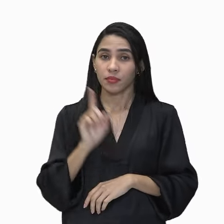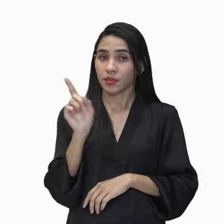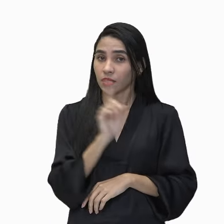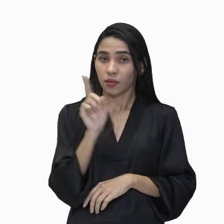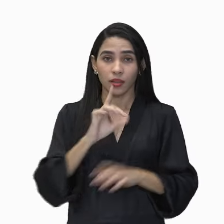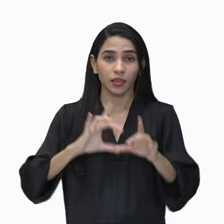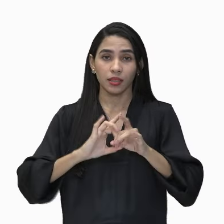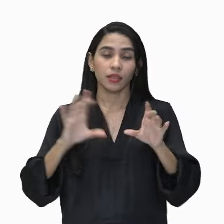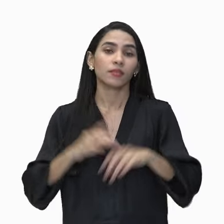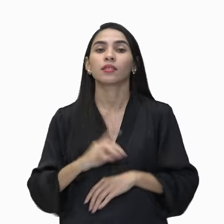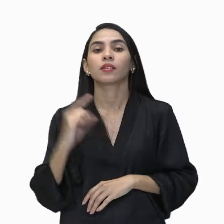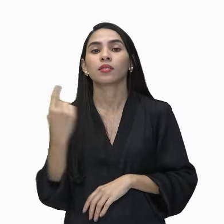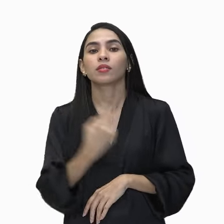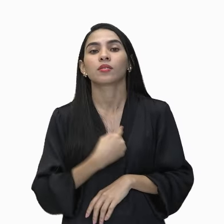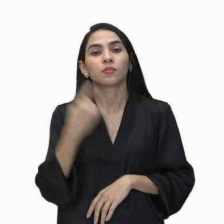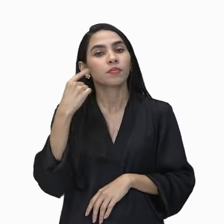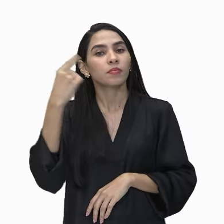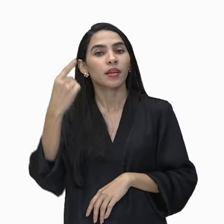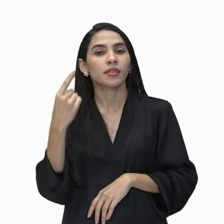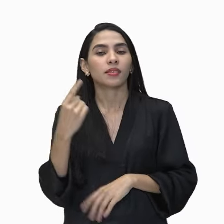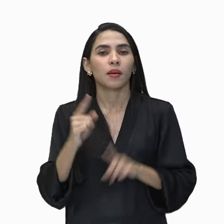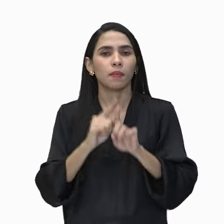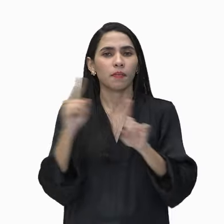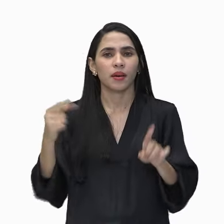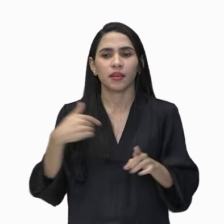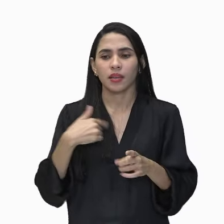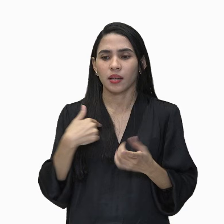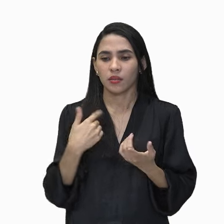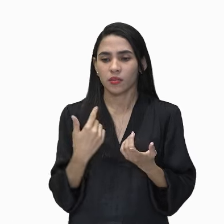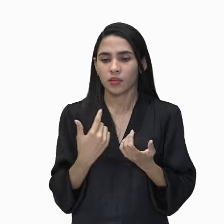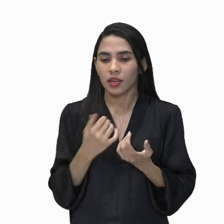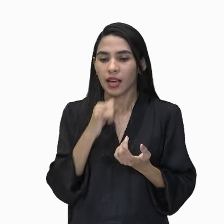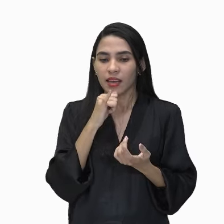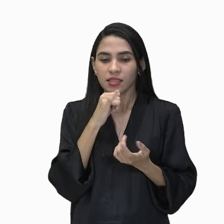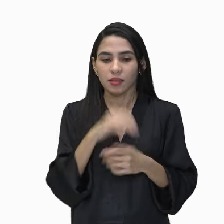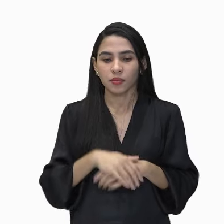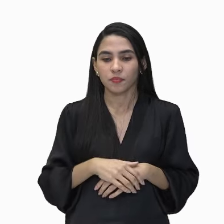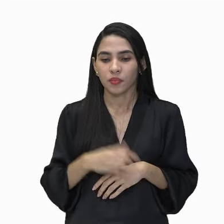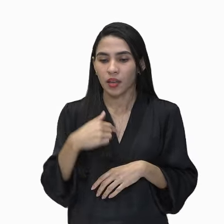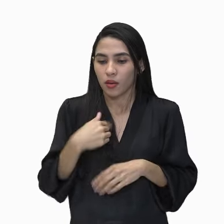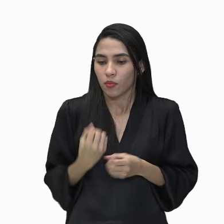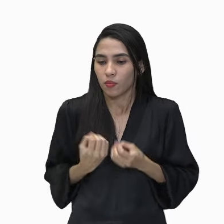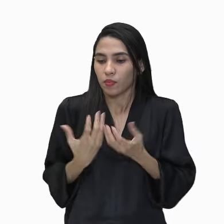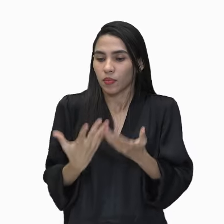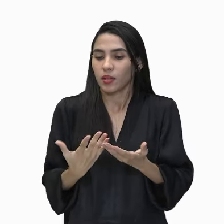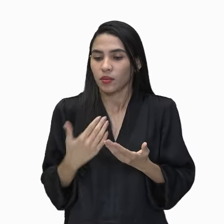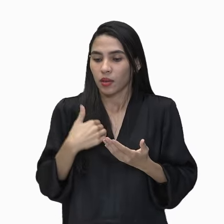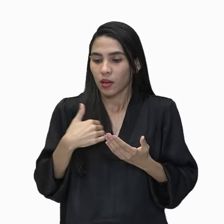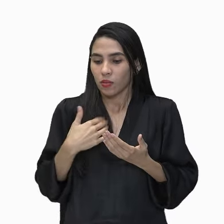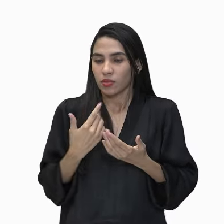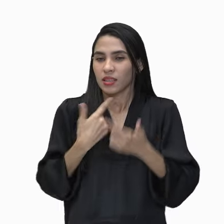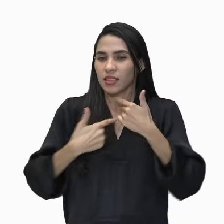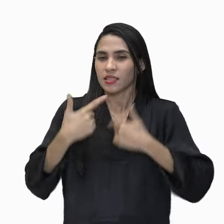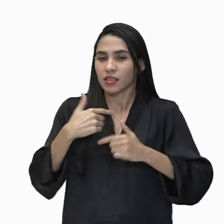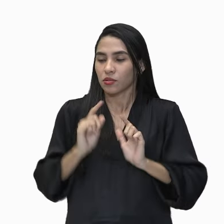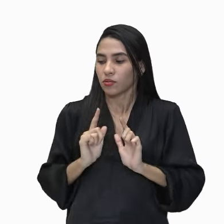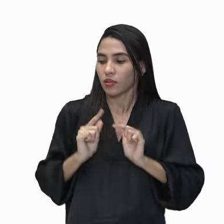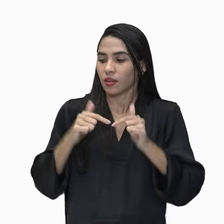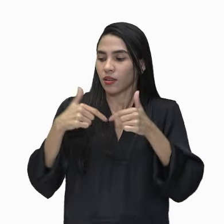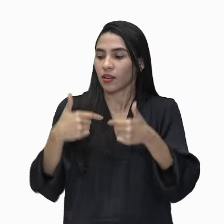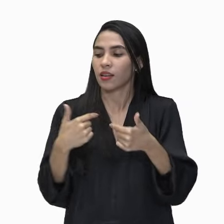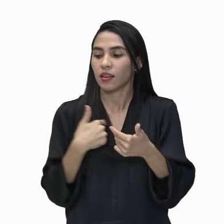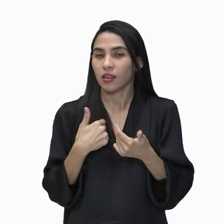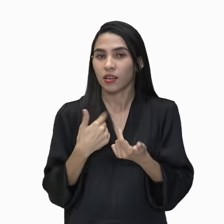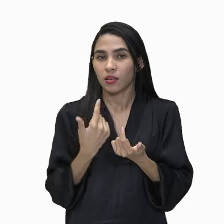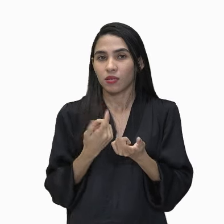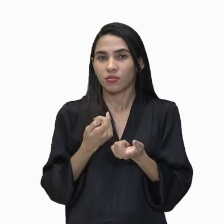ser livre. A gente pensa que é, mas não é, porque eu estou acabando cedendo, eu estou cedendo aos meus impulsos, a esses desejos aí. Eu acabo